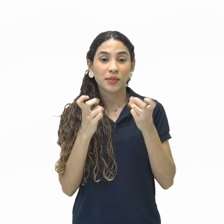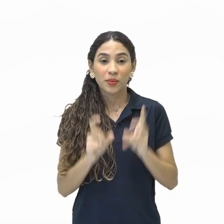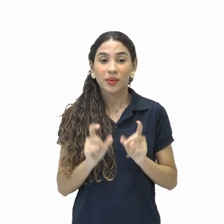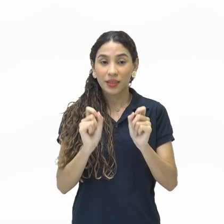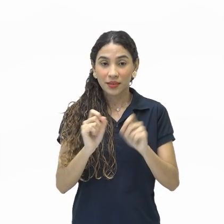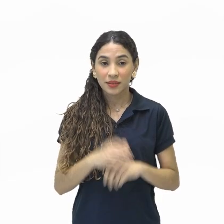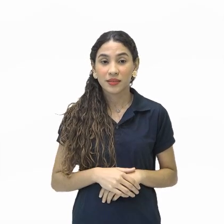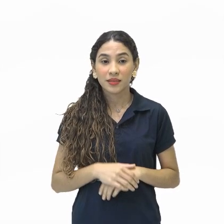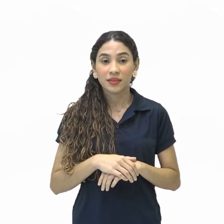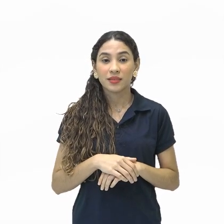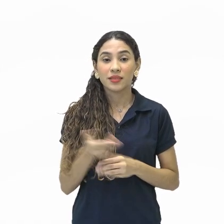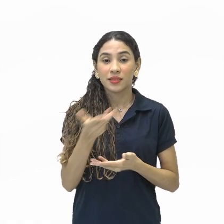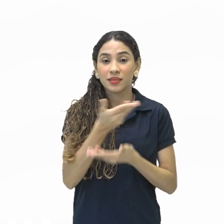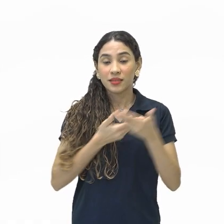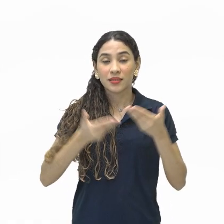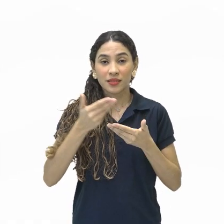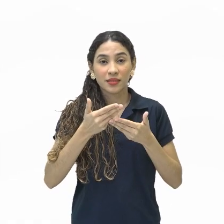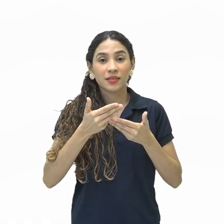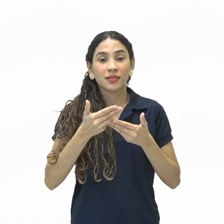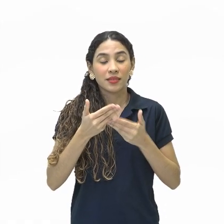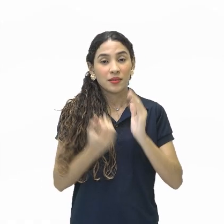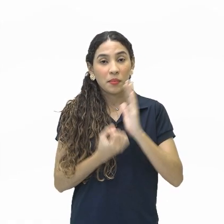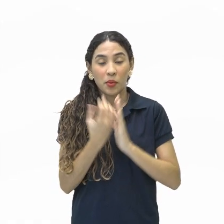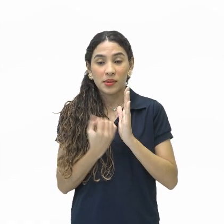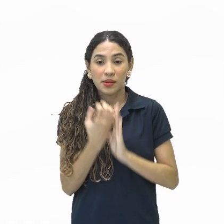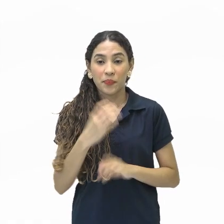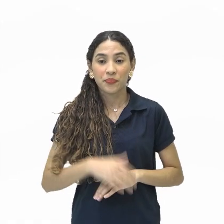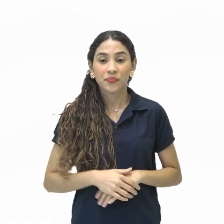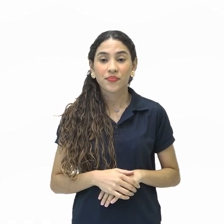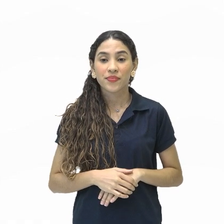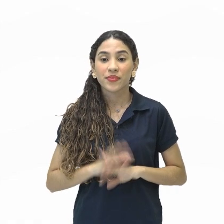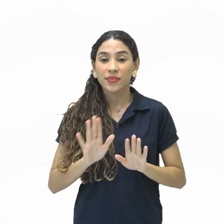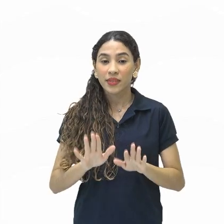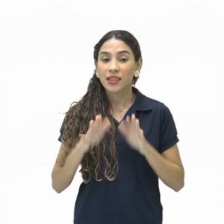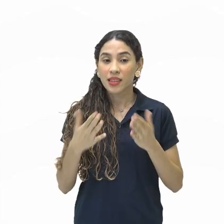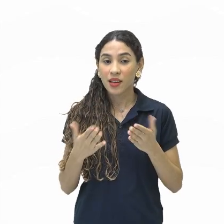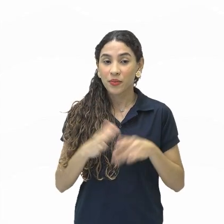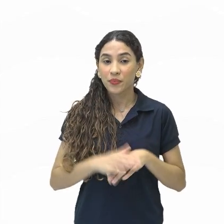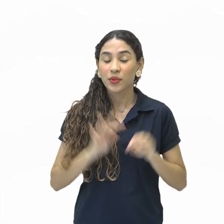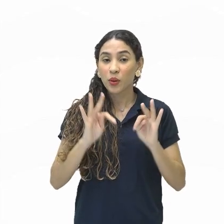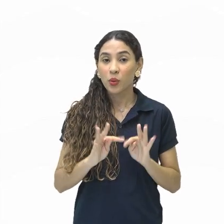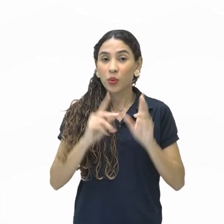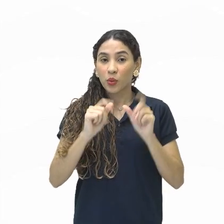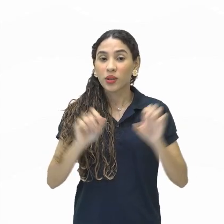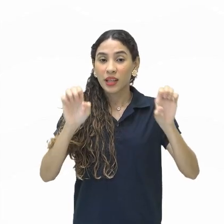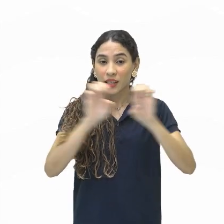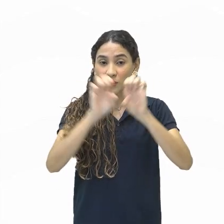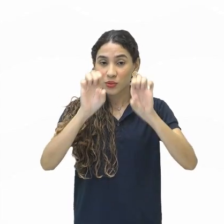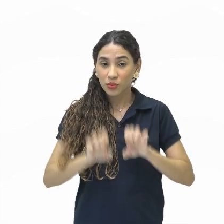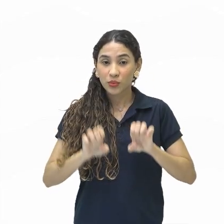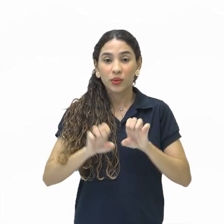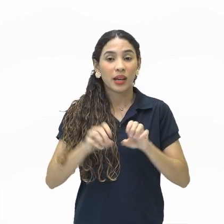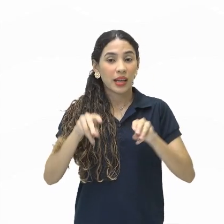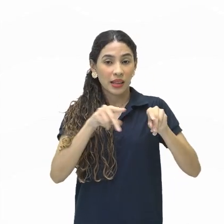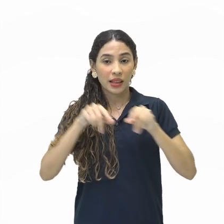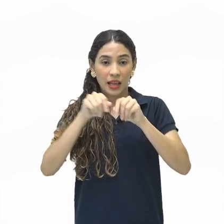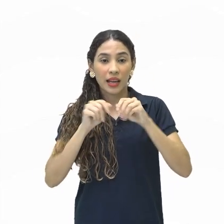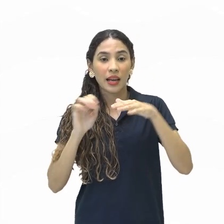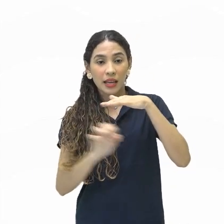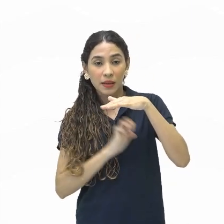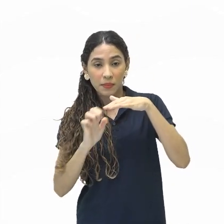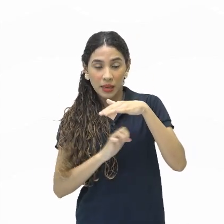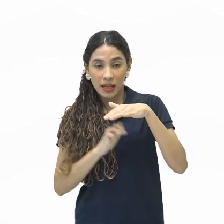ó, a socialização dos meios de produção. Então, toda a estrutura produtiva de terras,